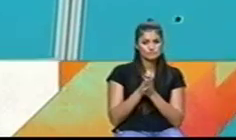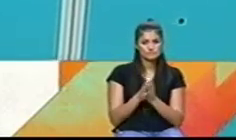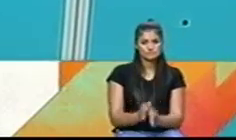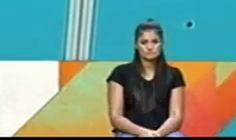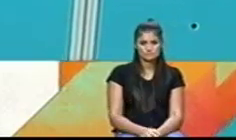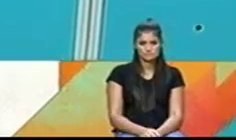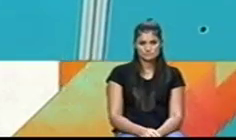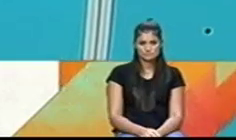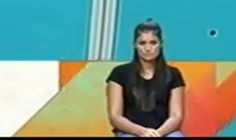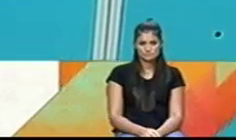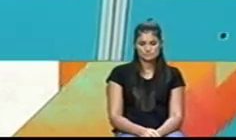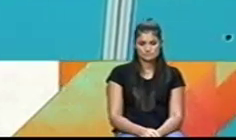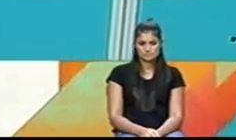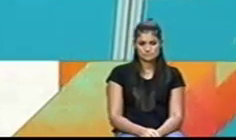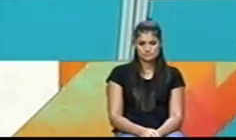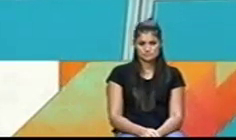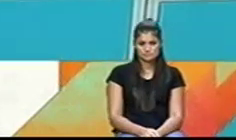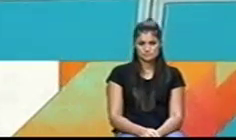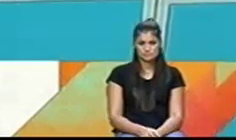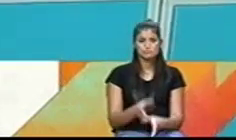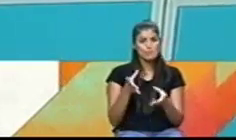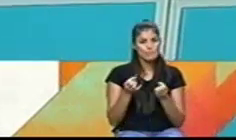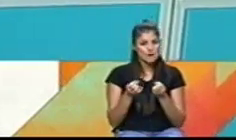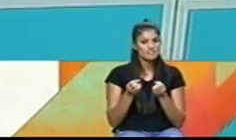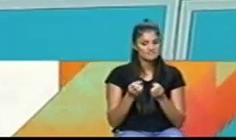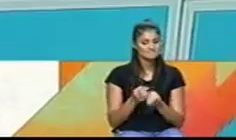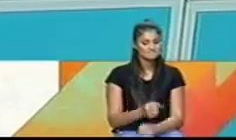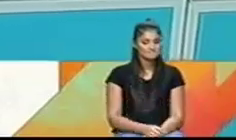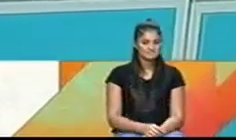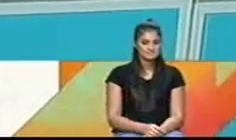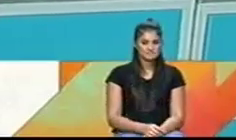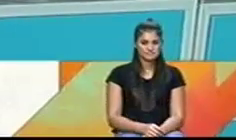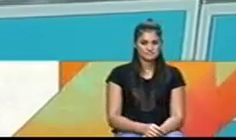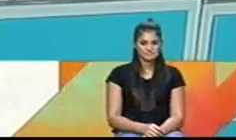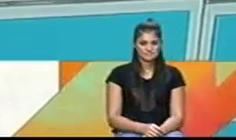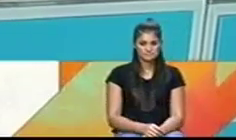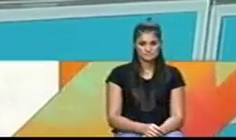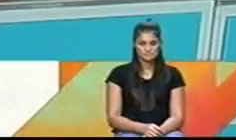Pronto, ok. Muito poupadinha. Vou tirar isto daqui.